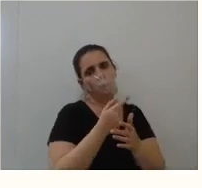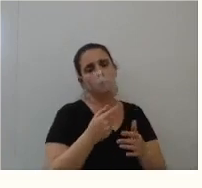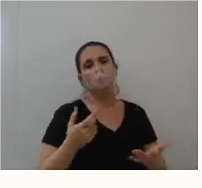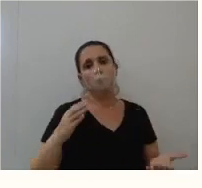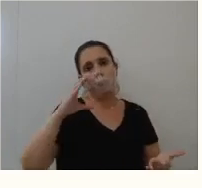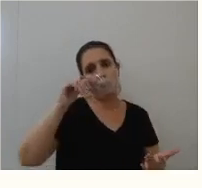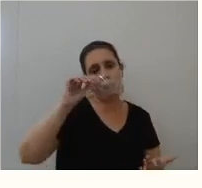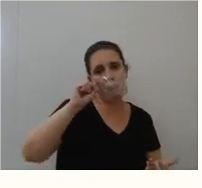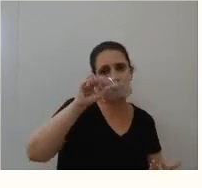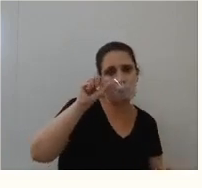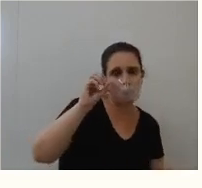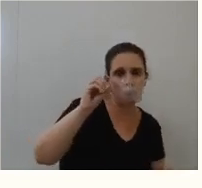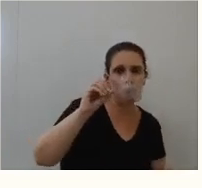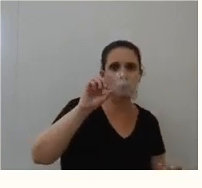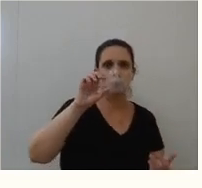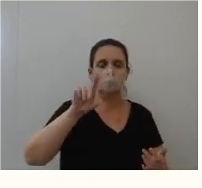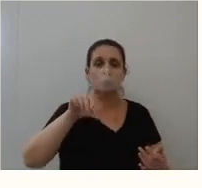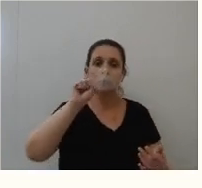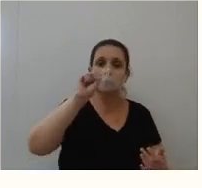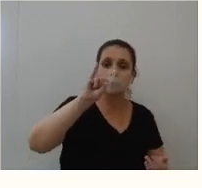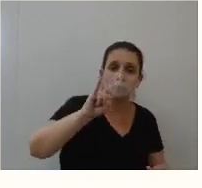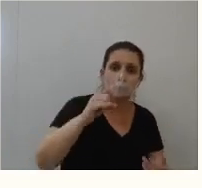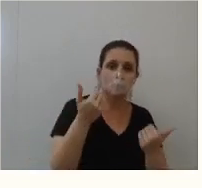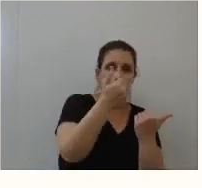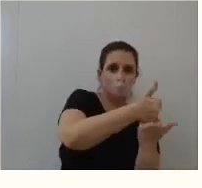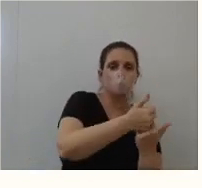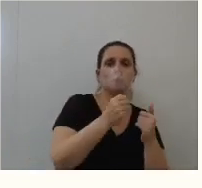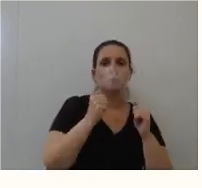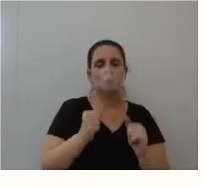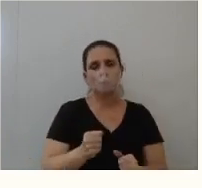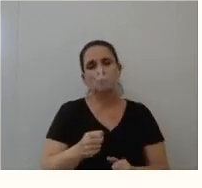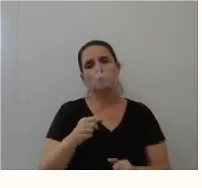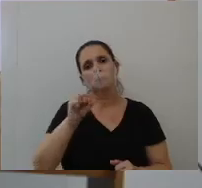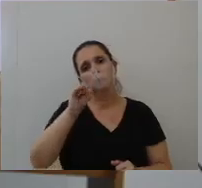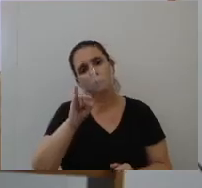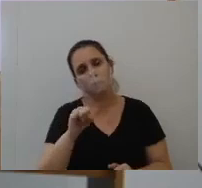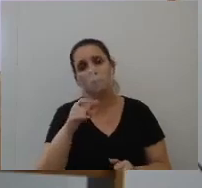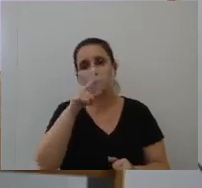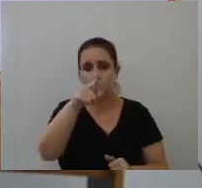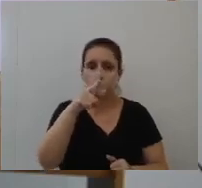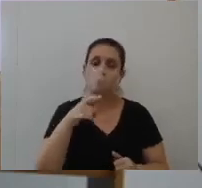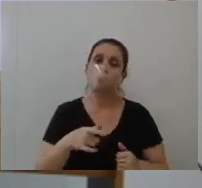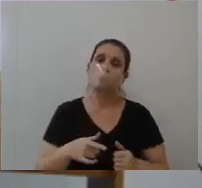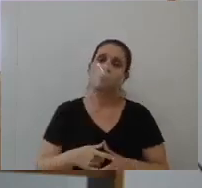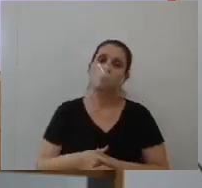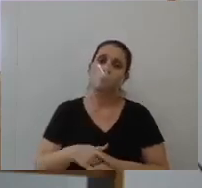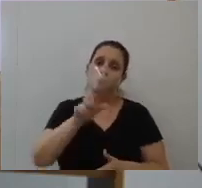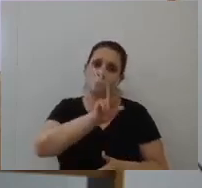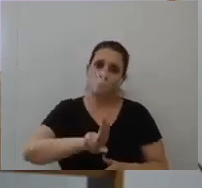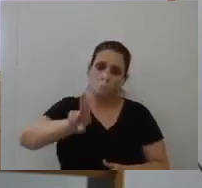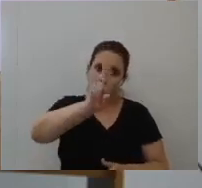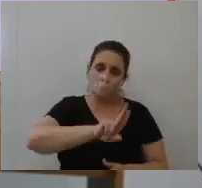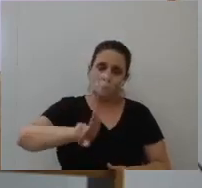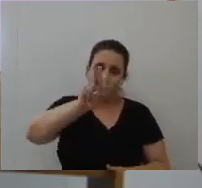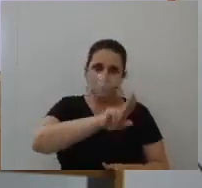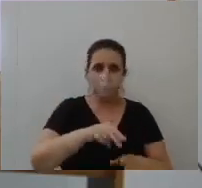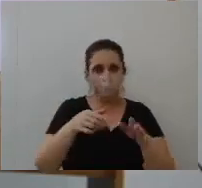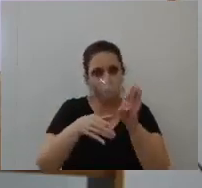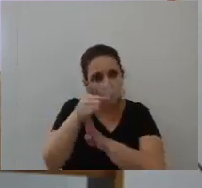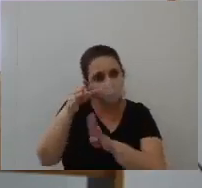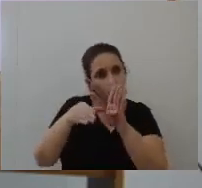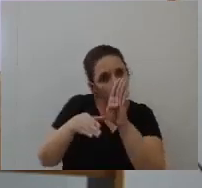caso não seja caro. Repito mais uma vez, se você utiliza dessa dica